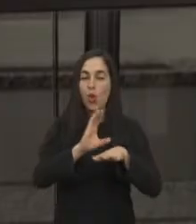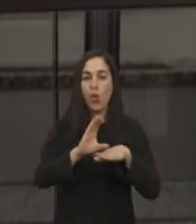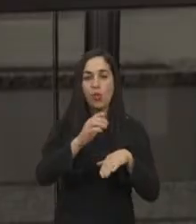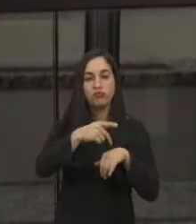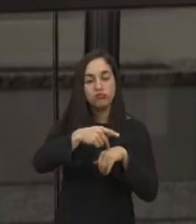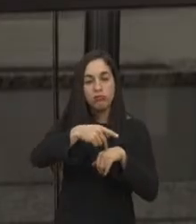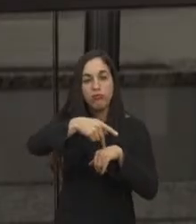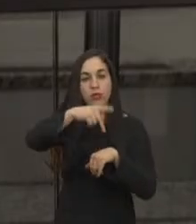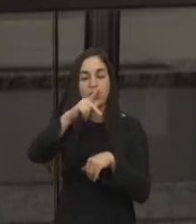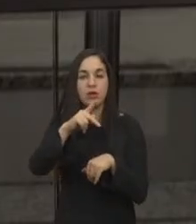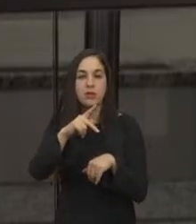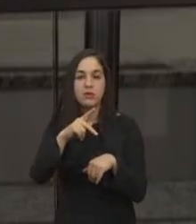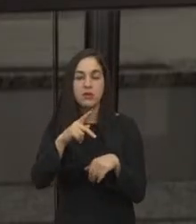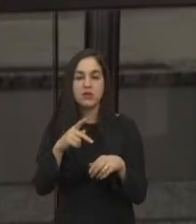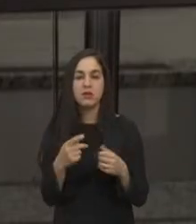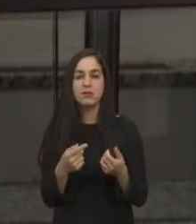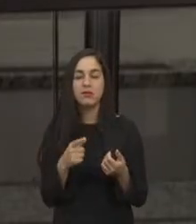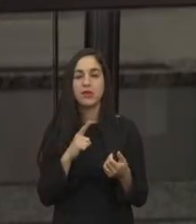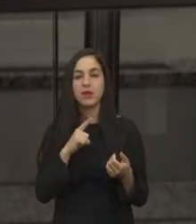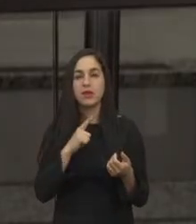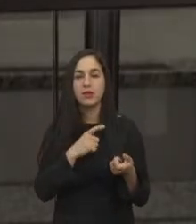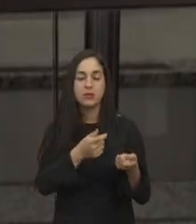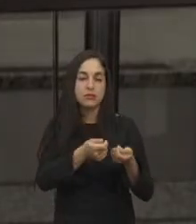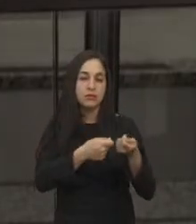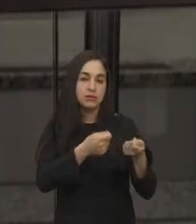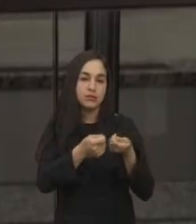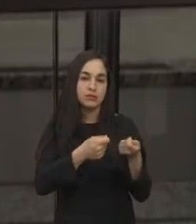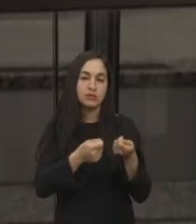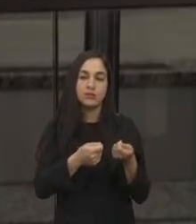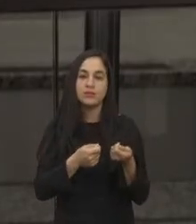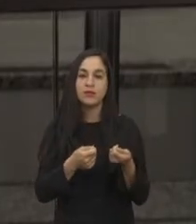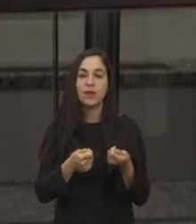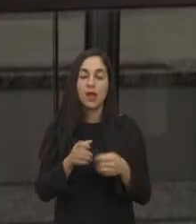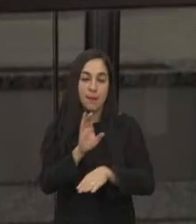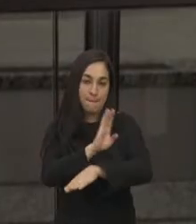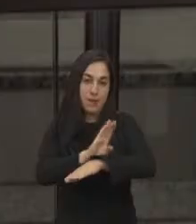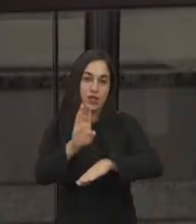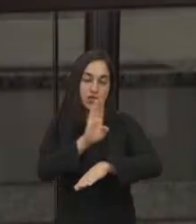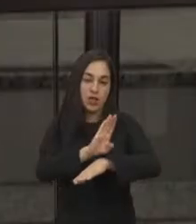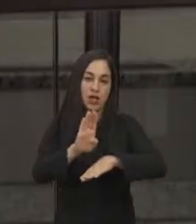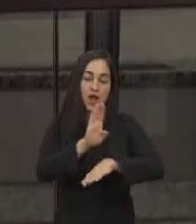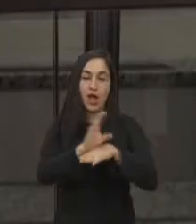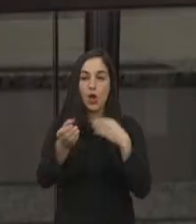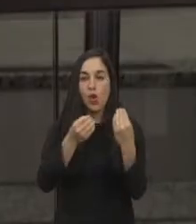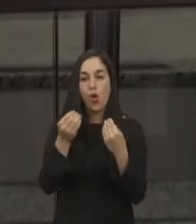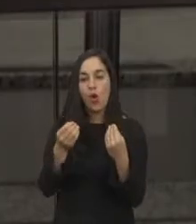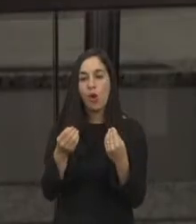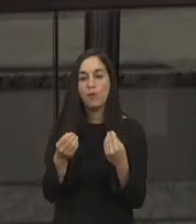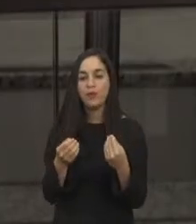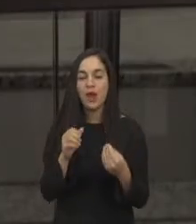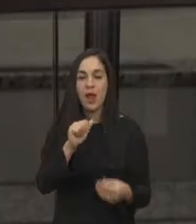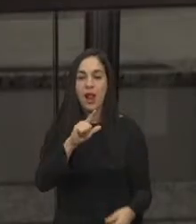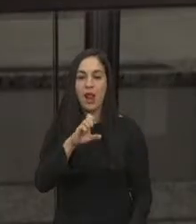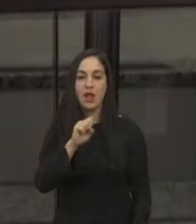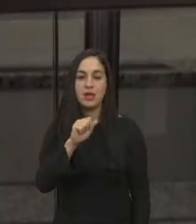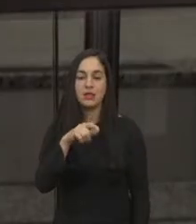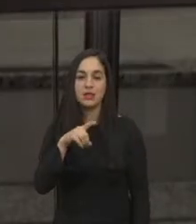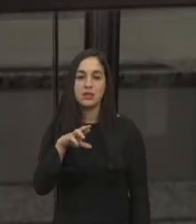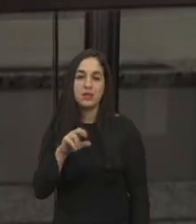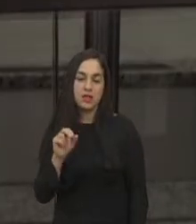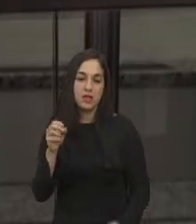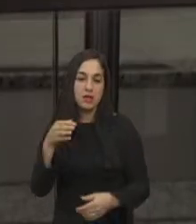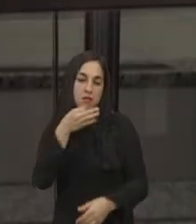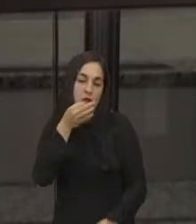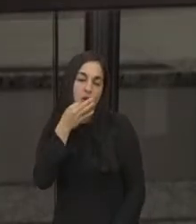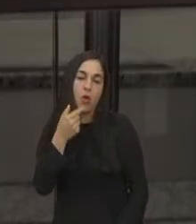pós-graduação voltado para a área da administração? Não somente o bacharelado de economia, que, como a Alessandra comentou, eu também teria interesse de fazer, acho que